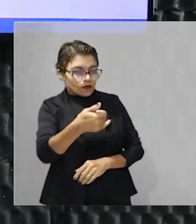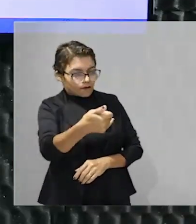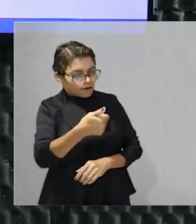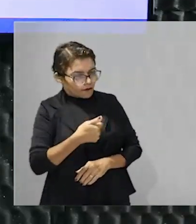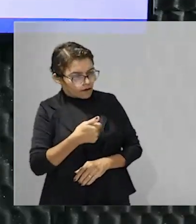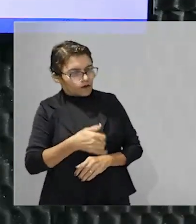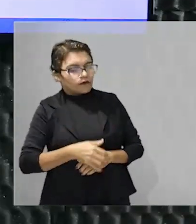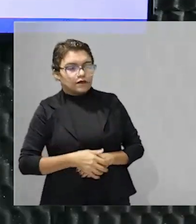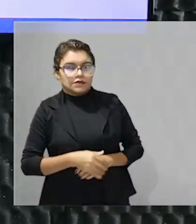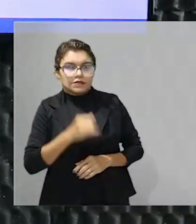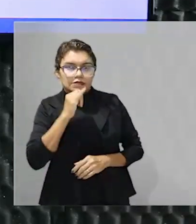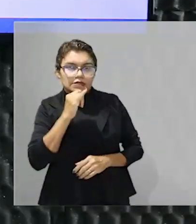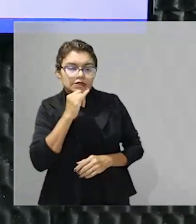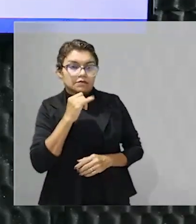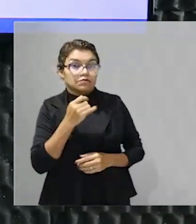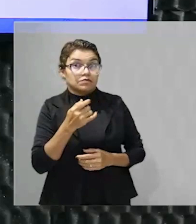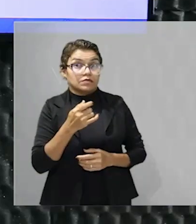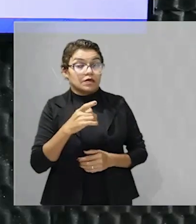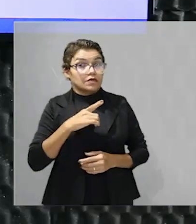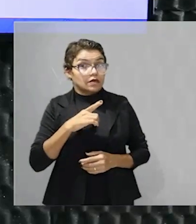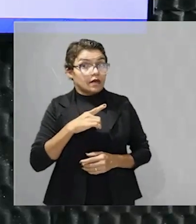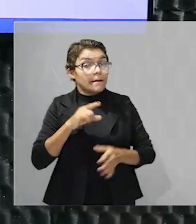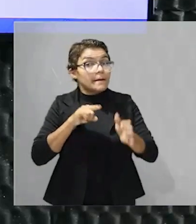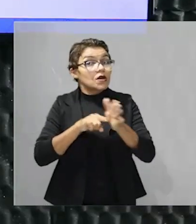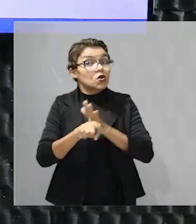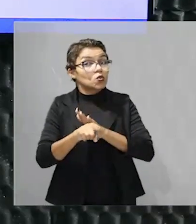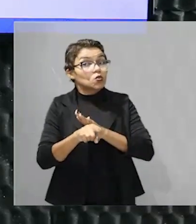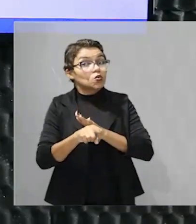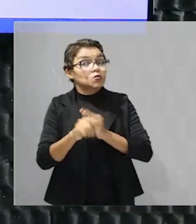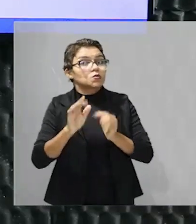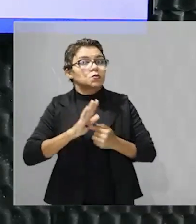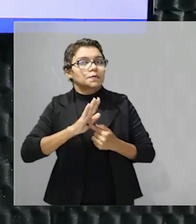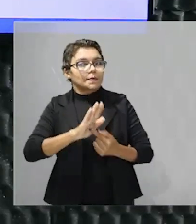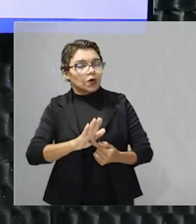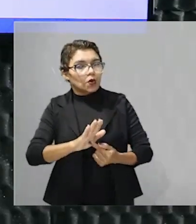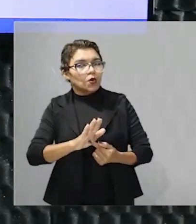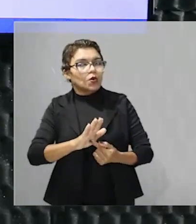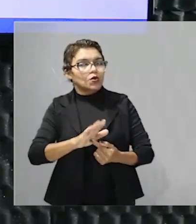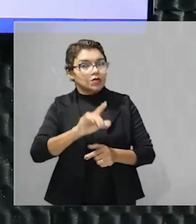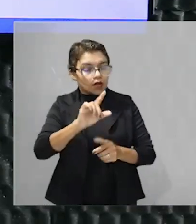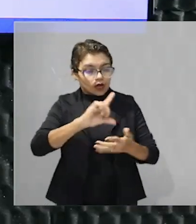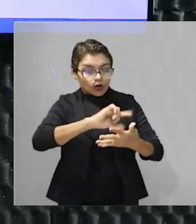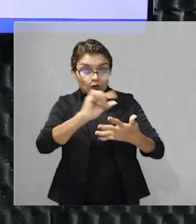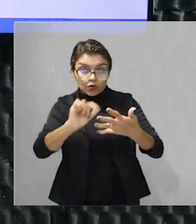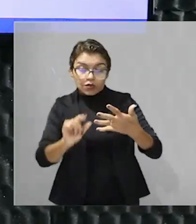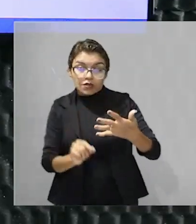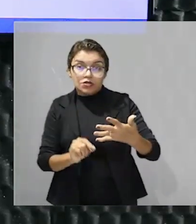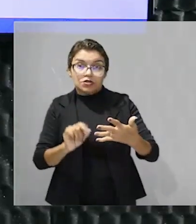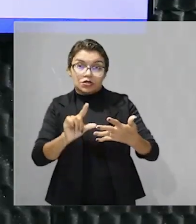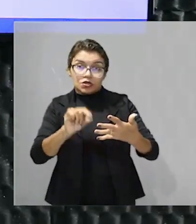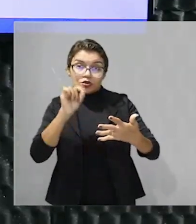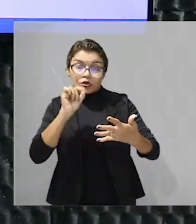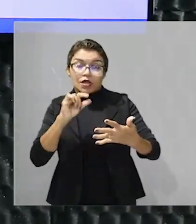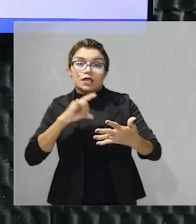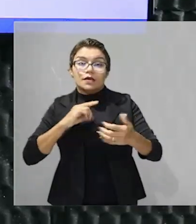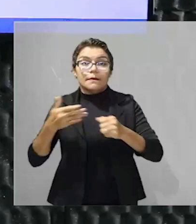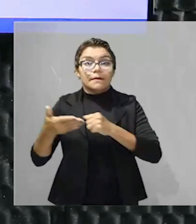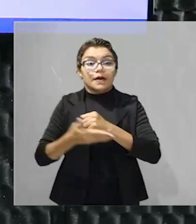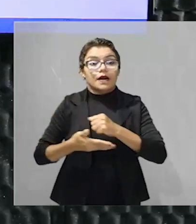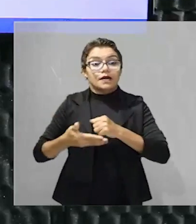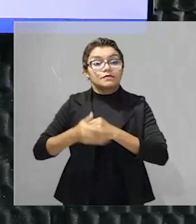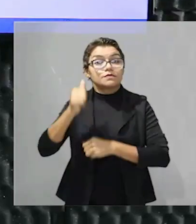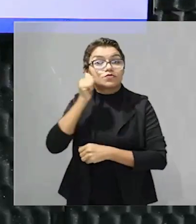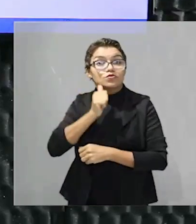argumentos. Então, olha que o foco da pergunta e a alternativa que eu vou escolher tem como base a